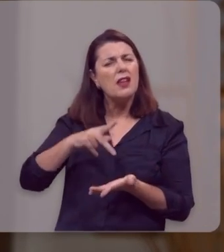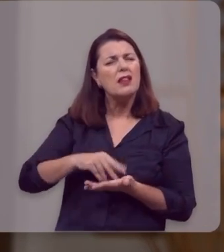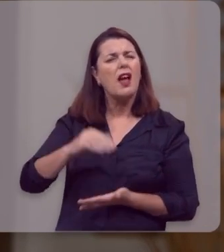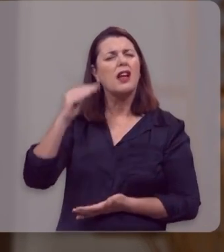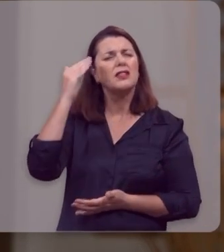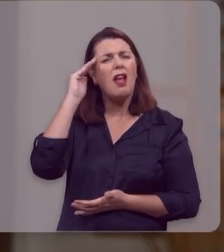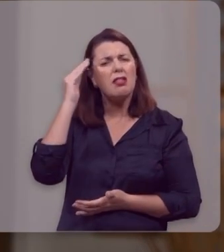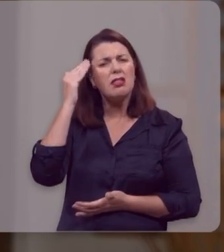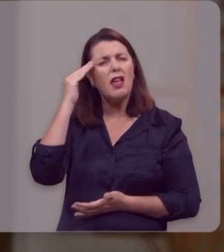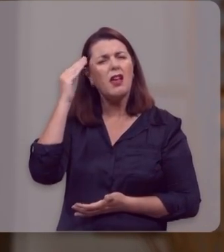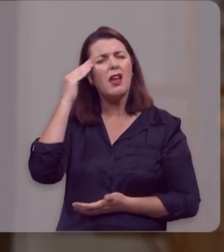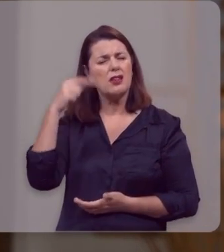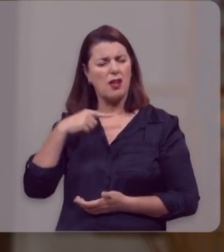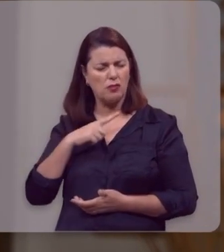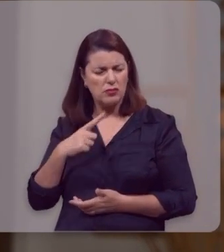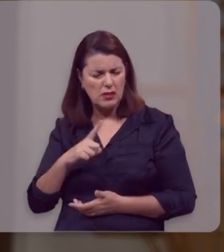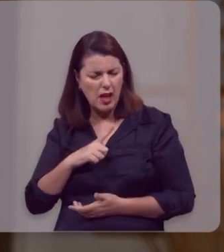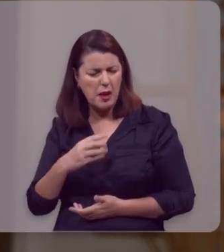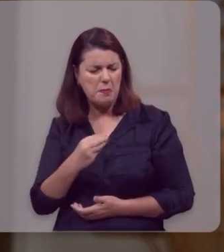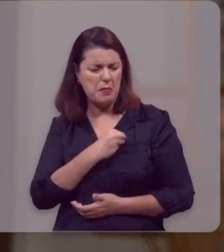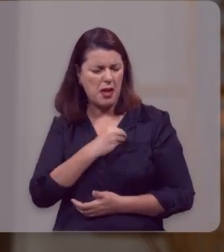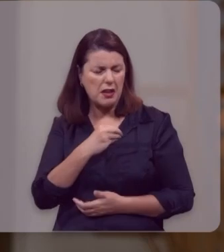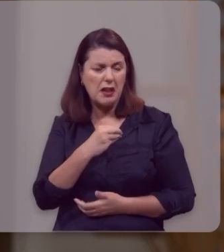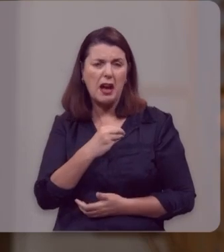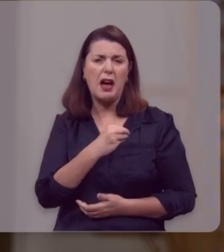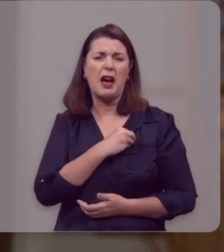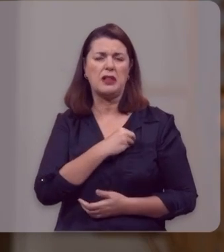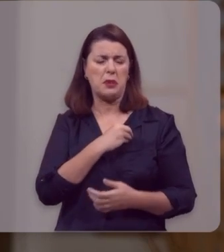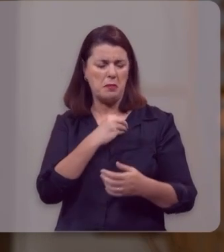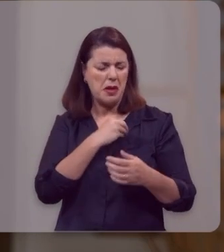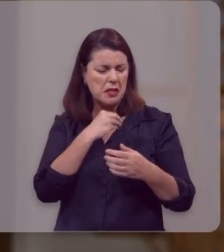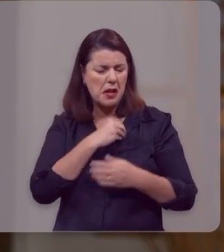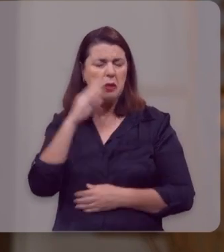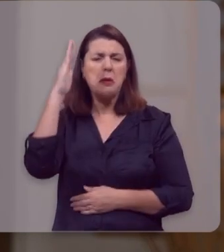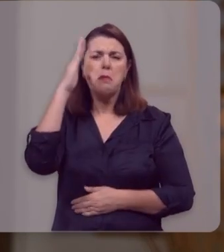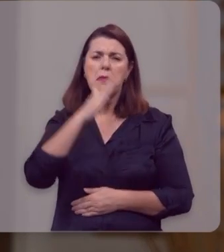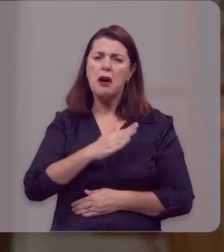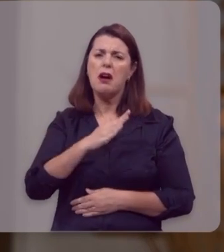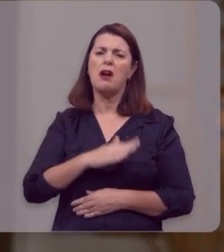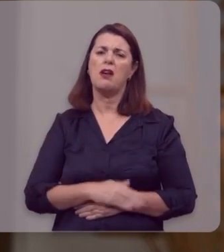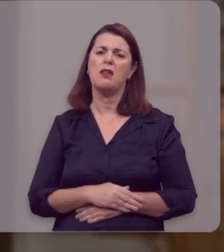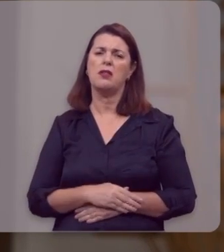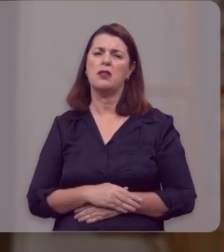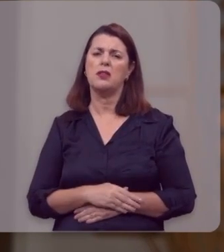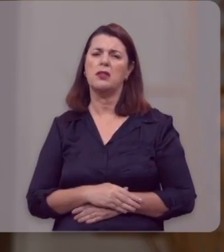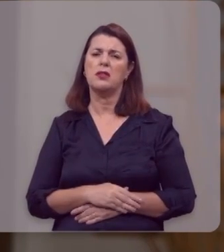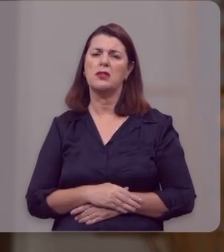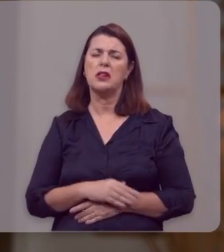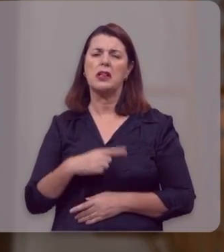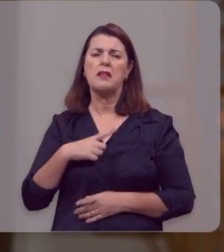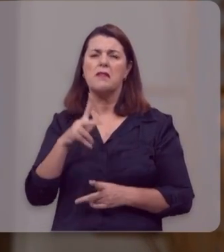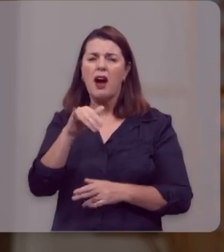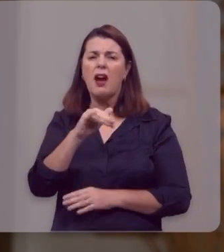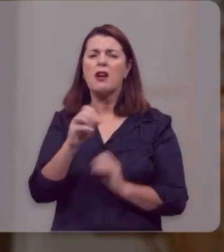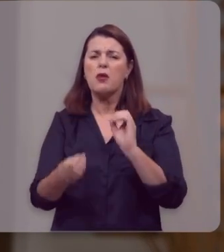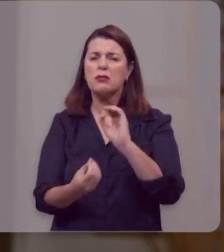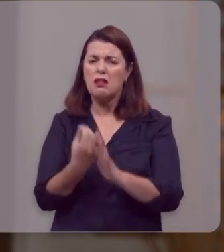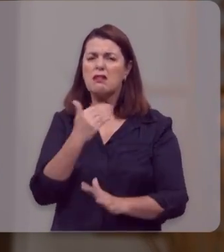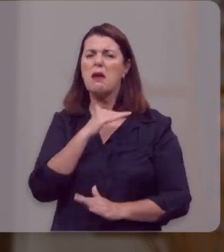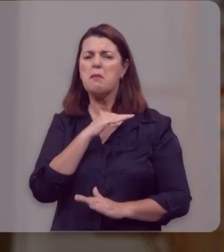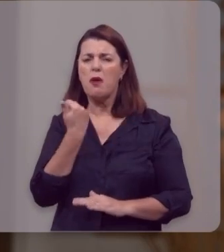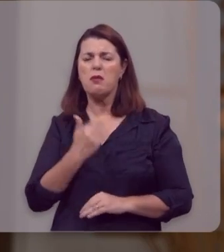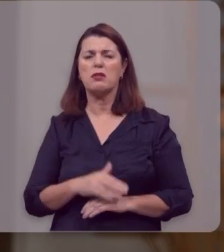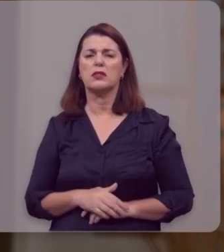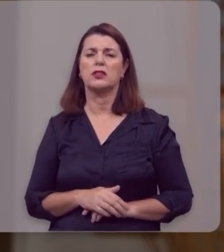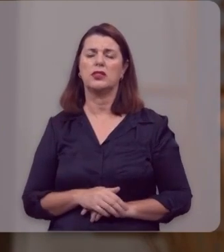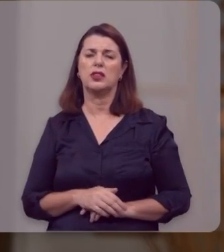suas mazelas, de que o pecado é maligníssimo, que o salário do pecado é a morte, que